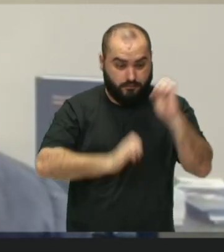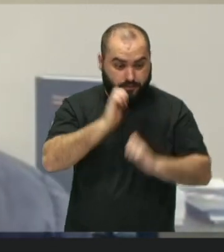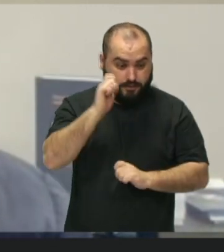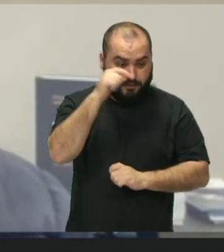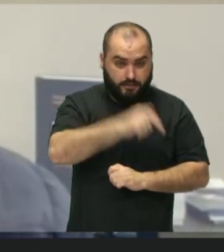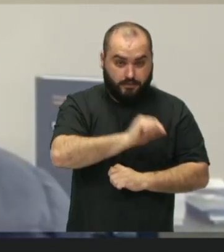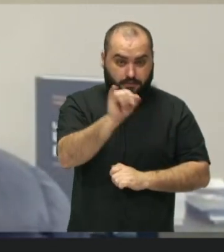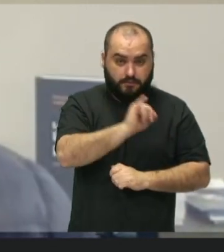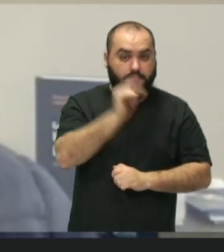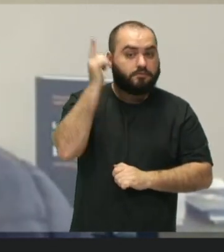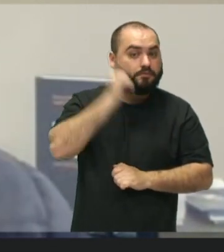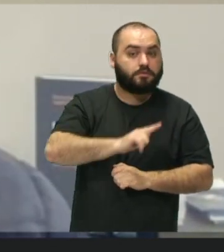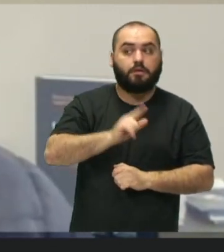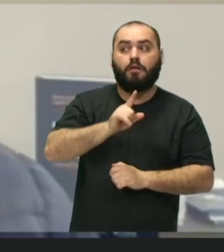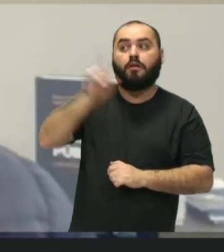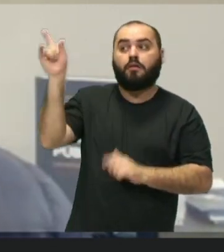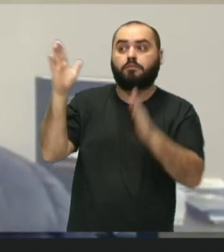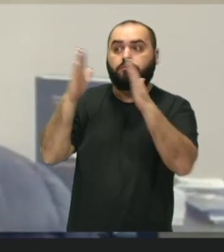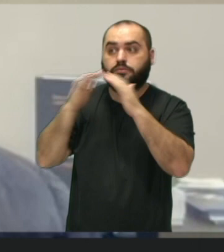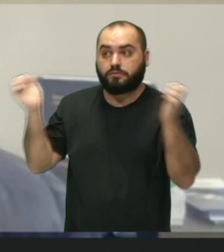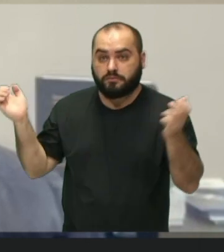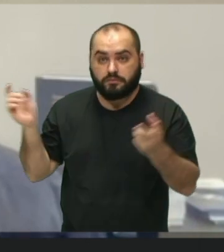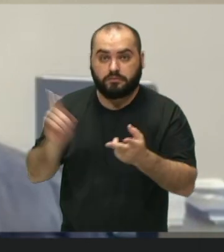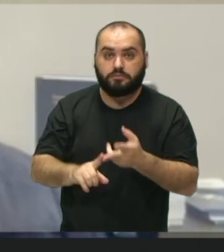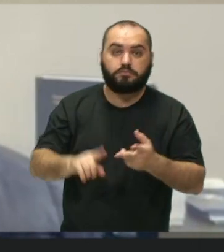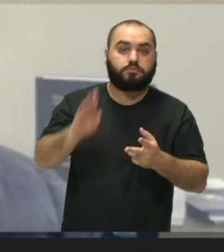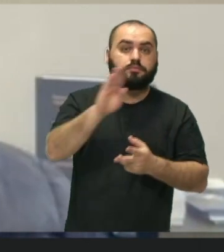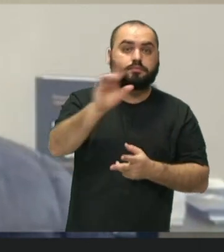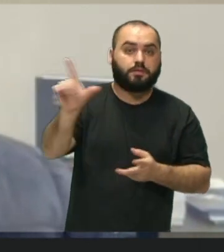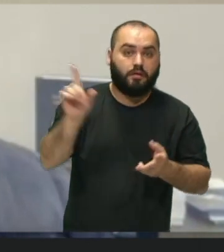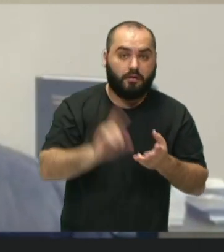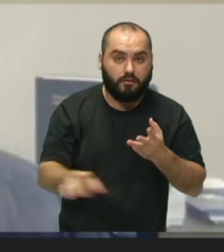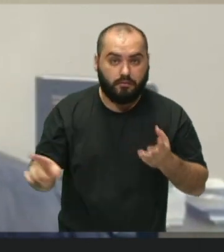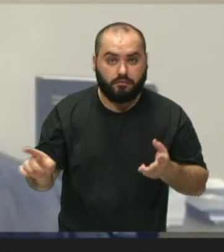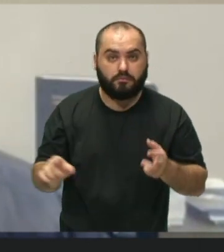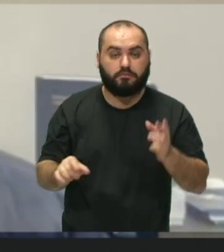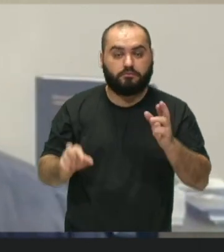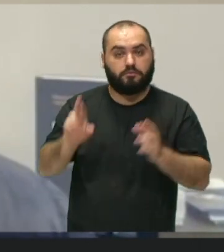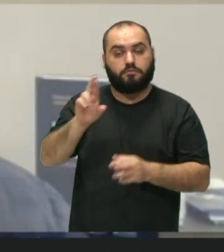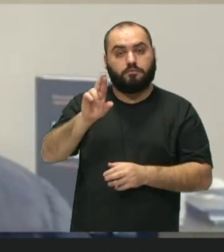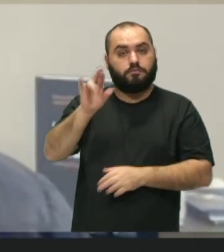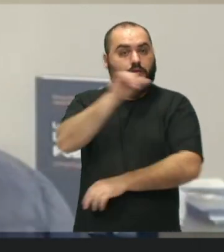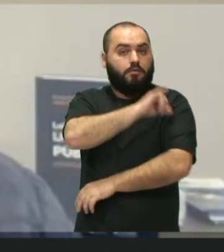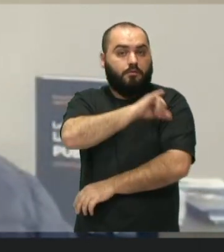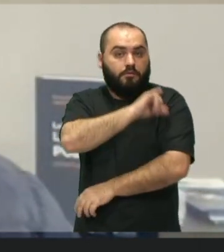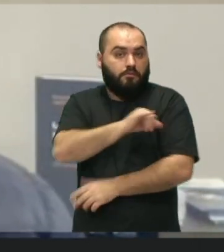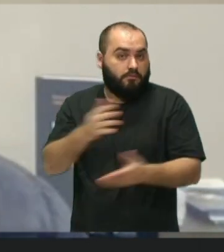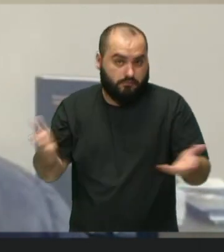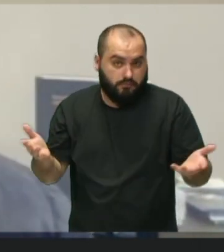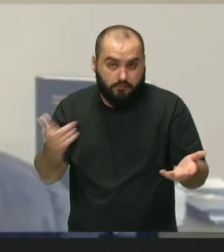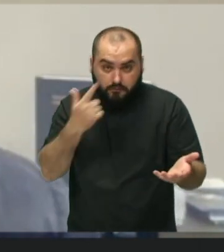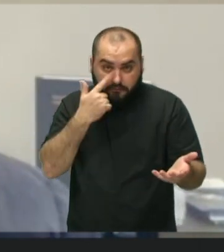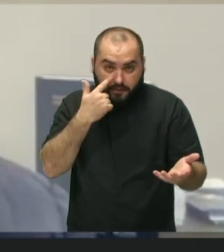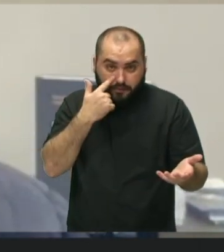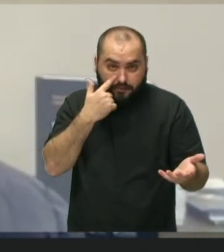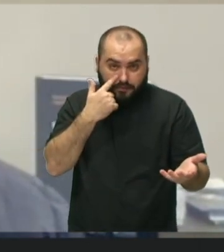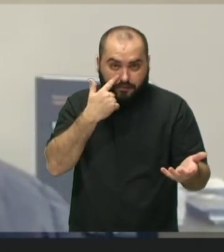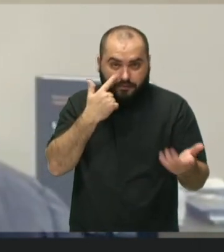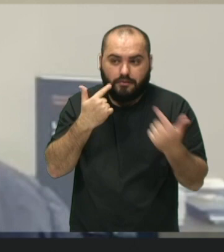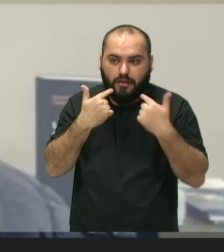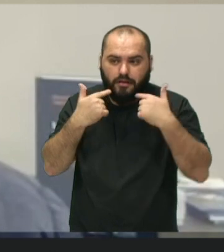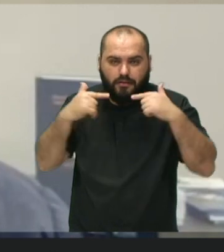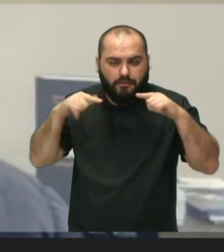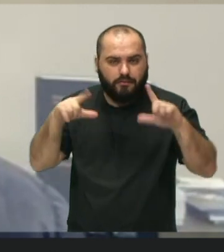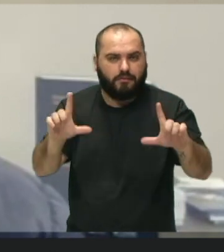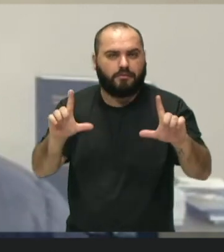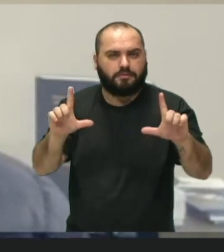posso dar lance numa licitação de Brusque, ou de Blumenau, ou do Rio de Janeiro? Então, veja aqui uma linguagem muito empresarial e